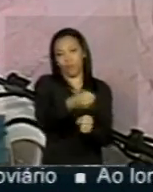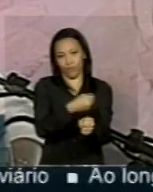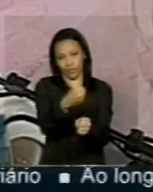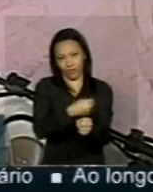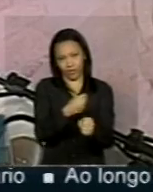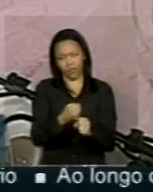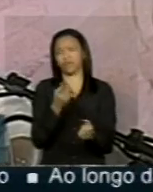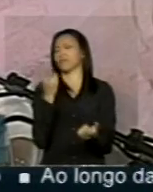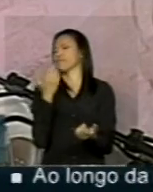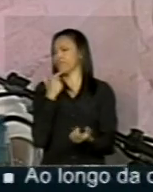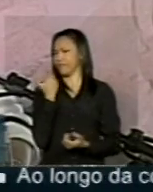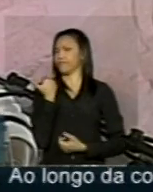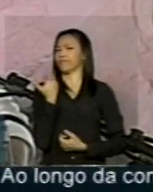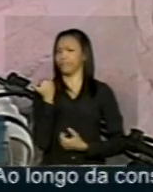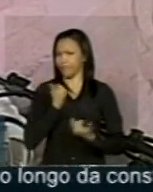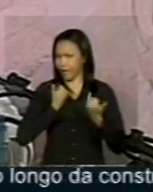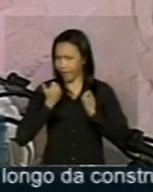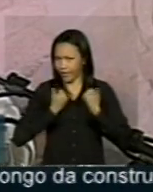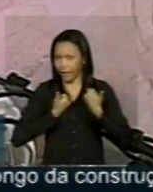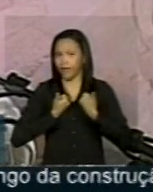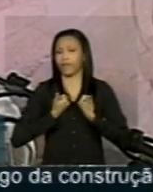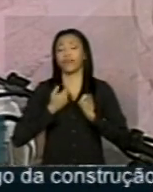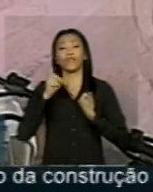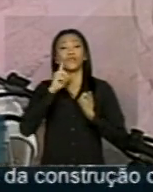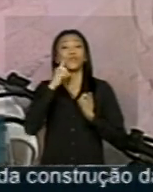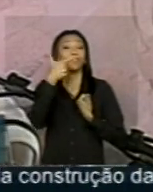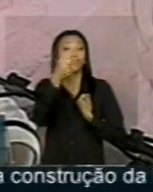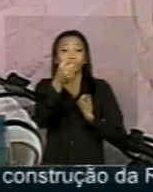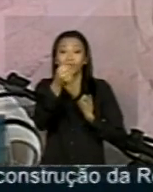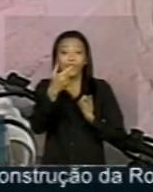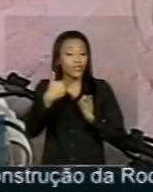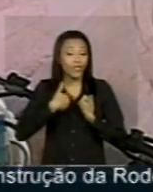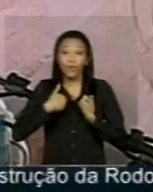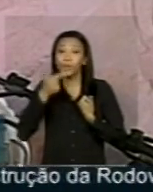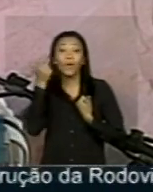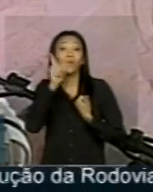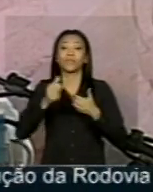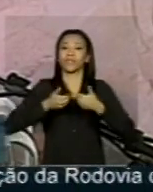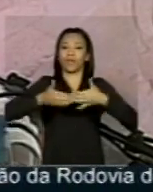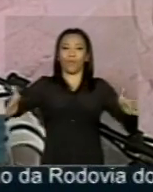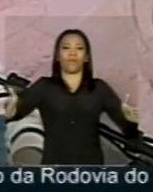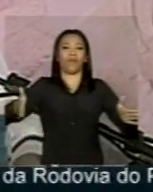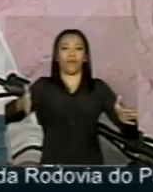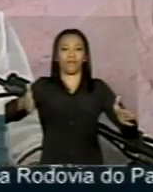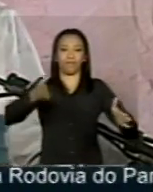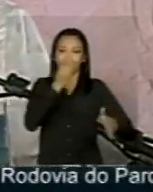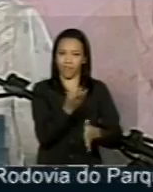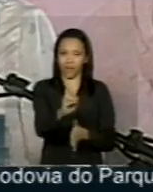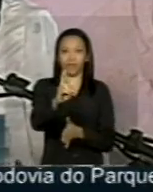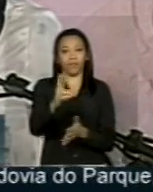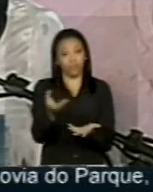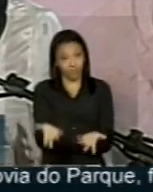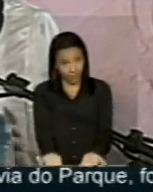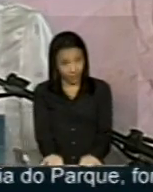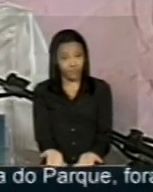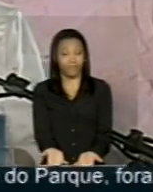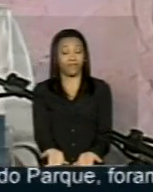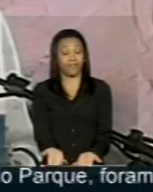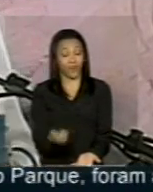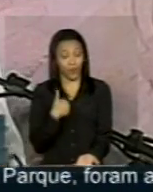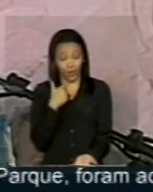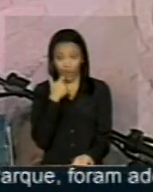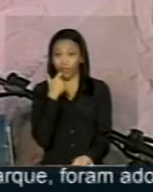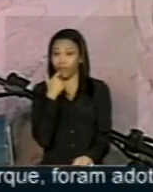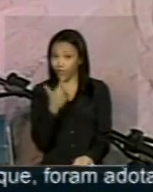Recentemente eu escutei que no dia 20 eu não iria inaugurá-la. Então, quando eu digo